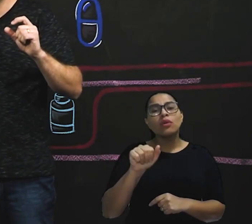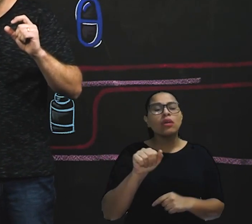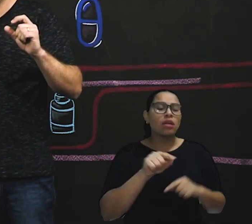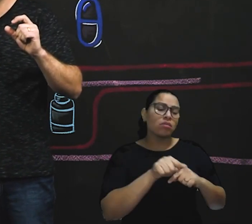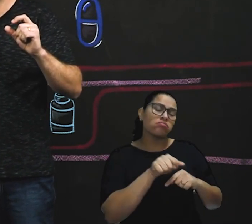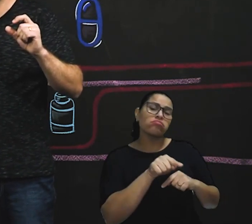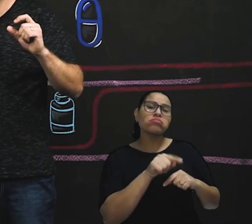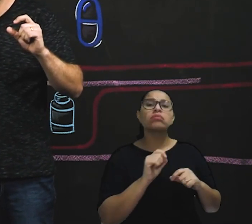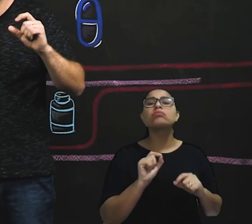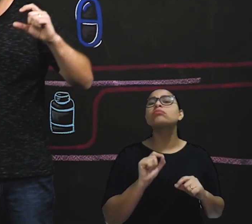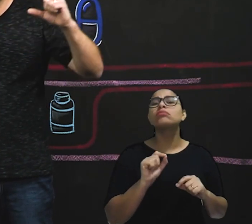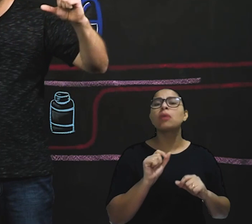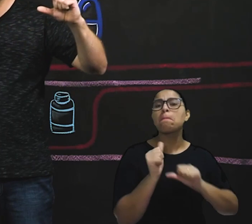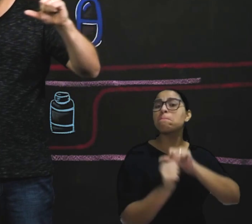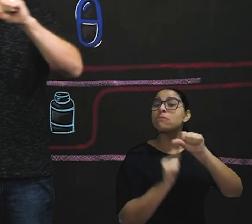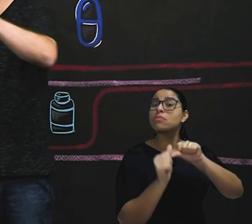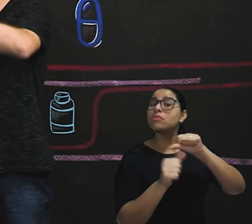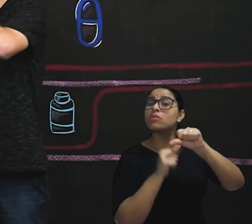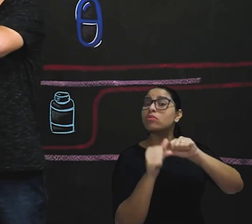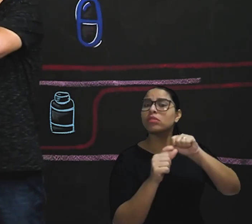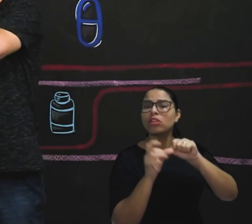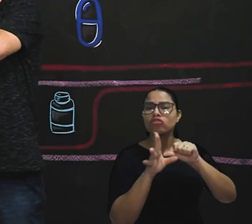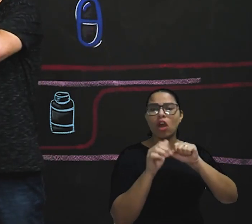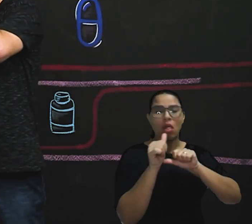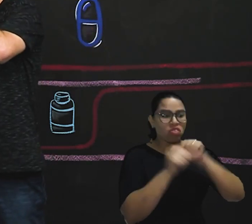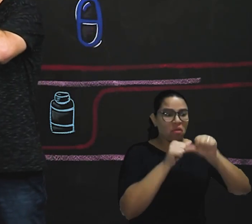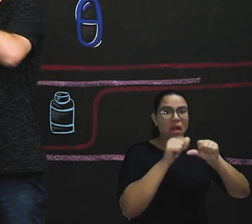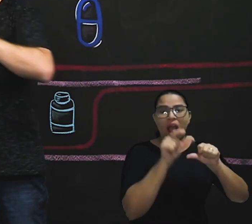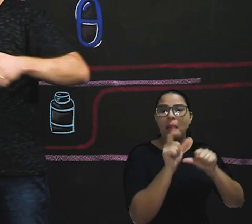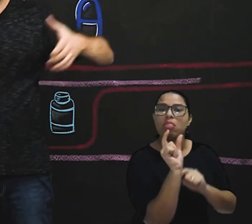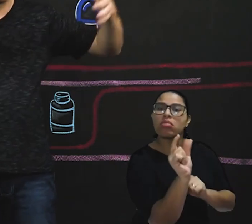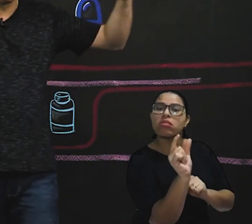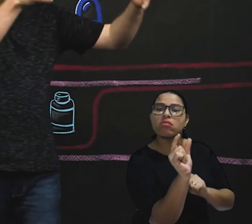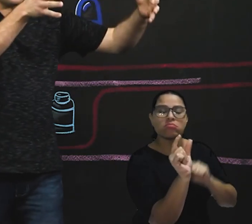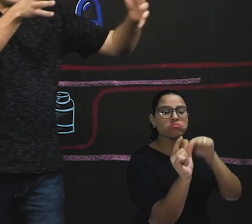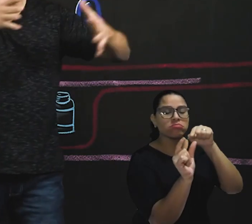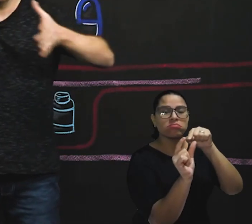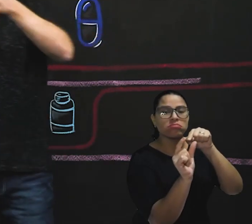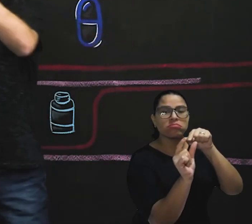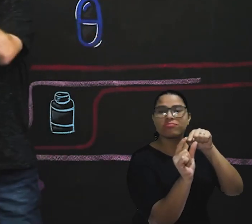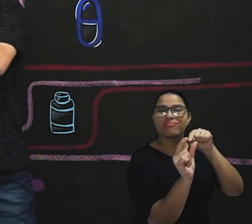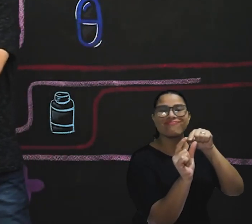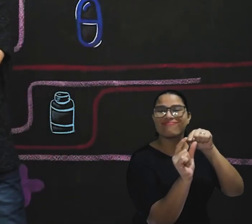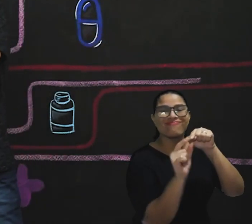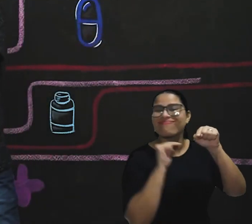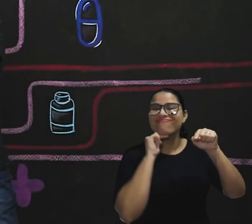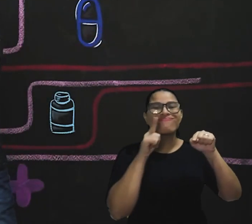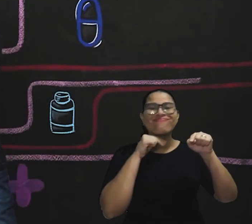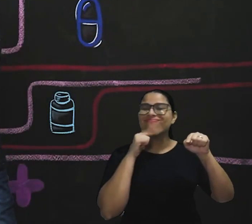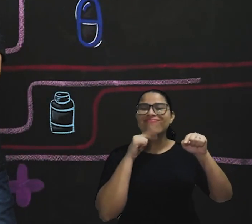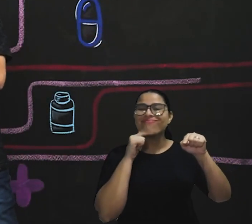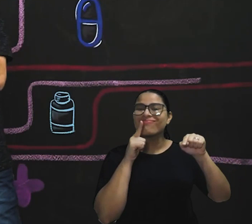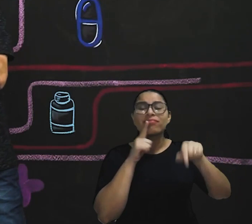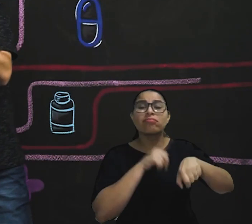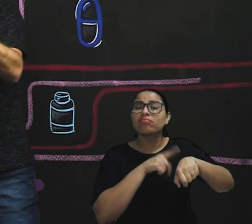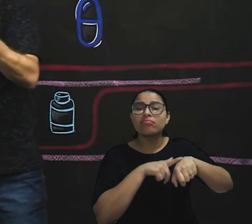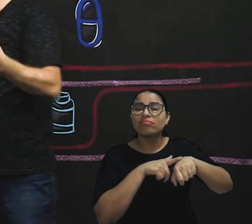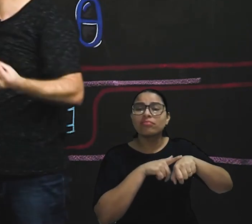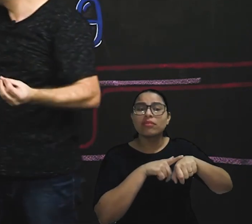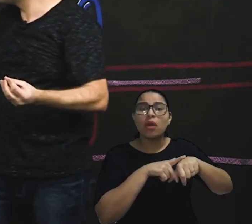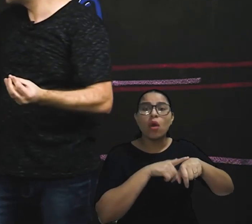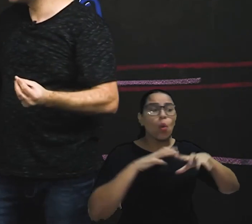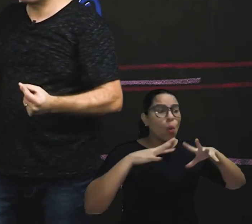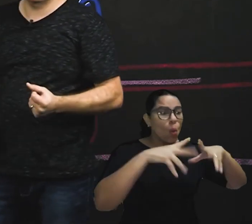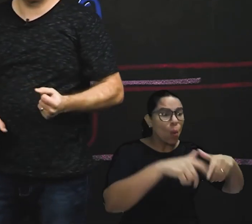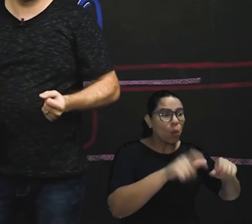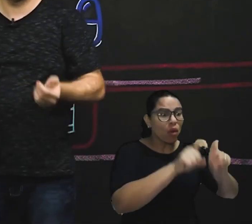formato, a ponto de que você não pode comprar simplesmente o processador e colocar aqui. Você vai ter que pegar todo o aparelho e trocar por ele. Essa é a ideia